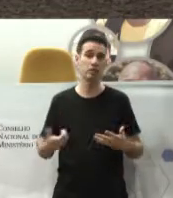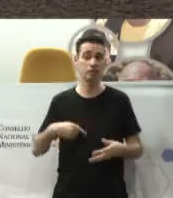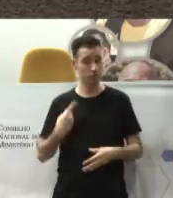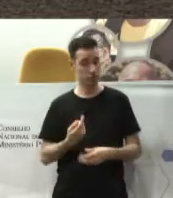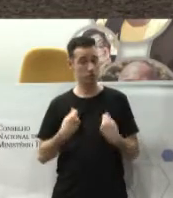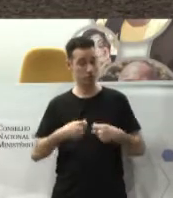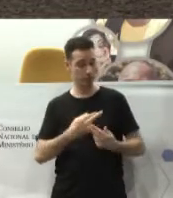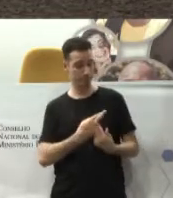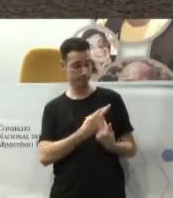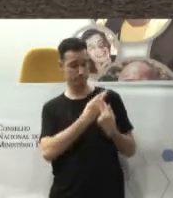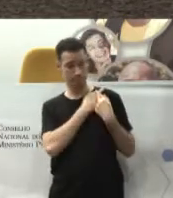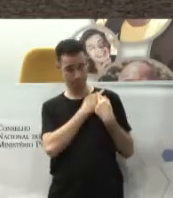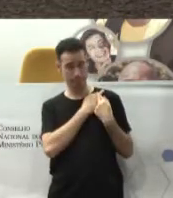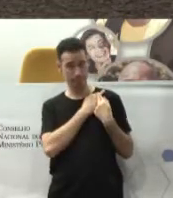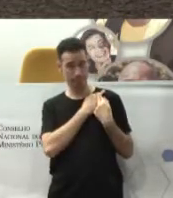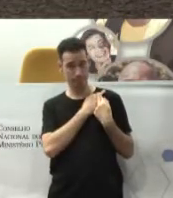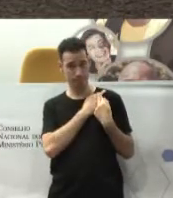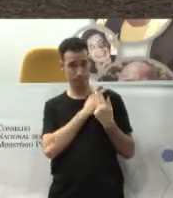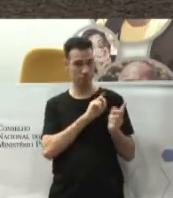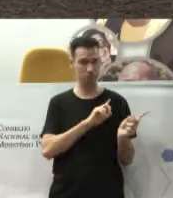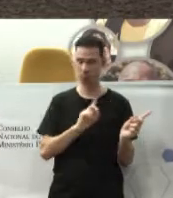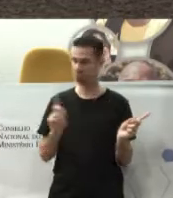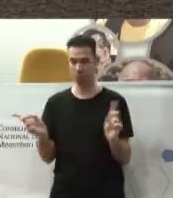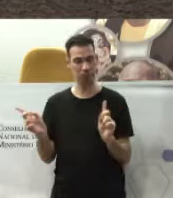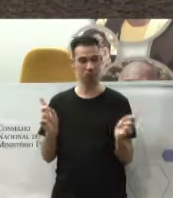gente precisa ver de que lado a gente quer ficar